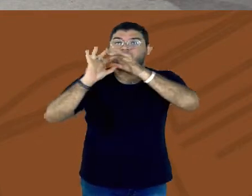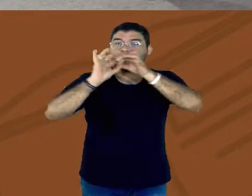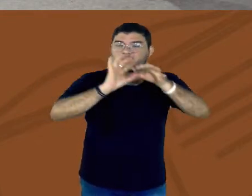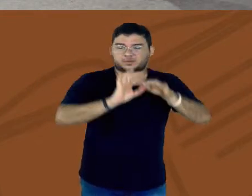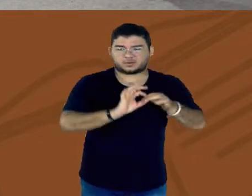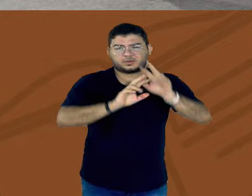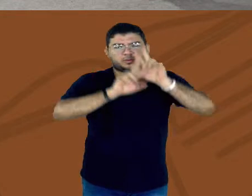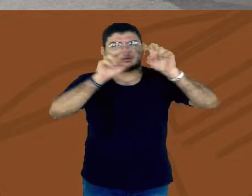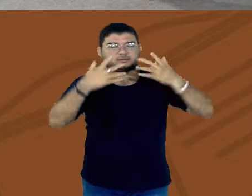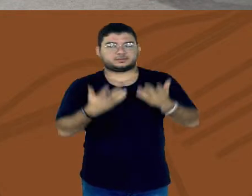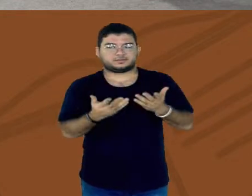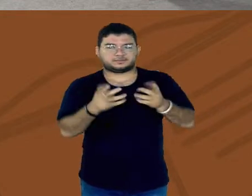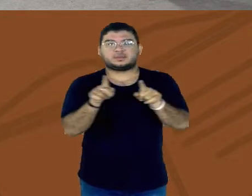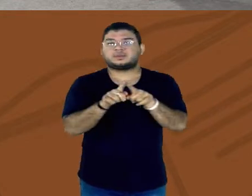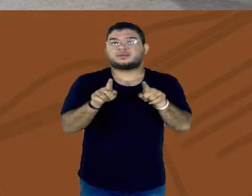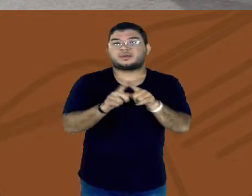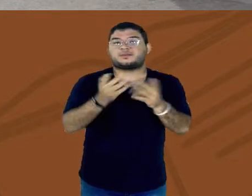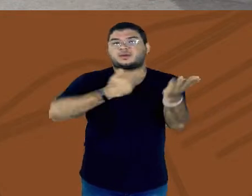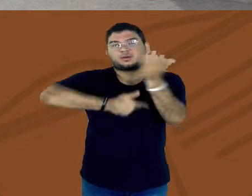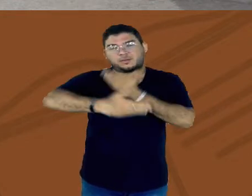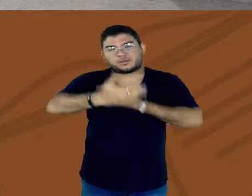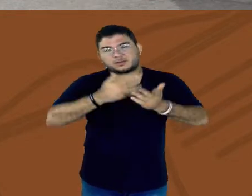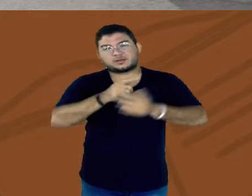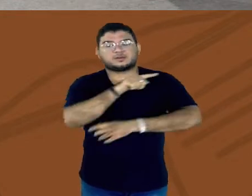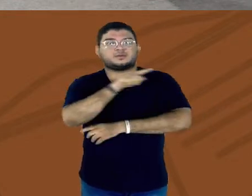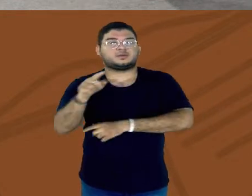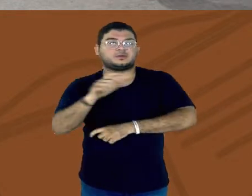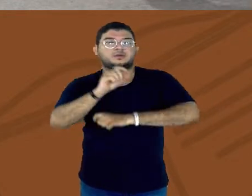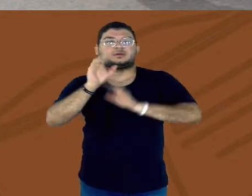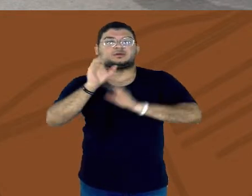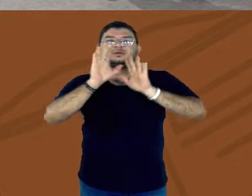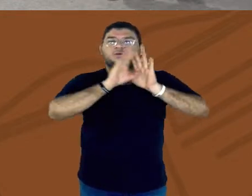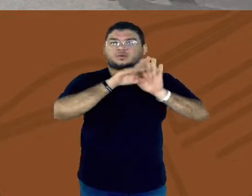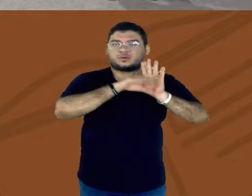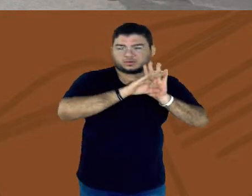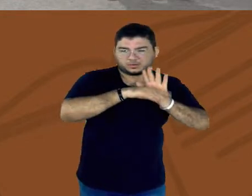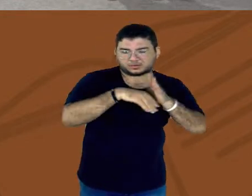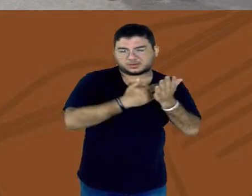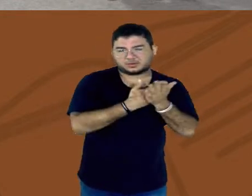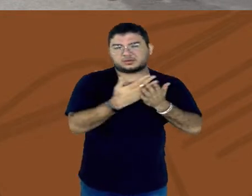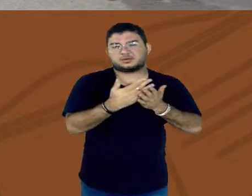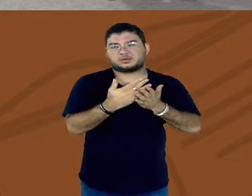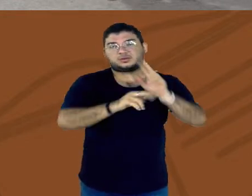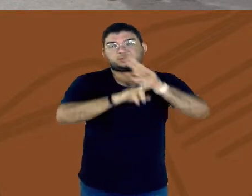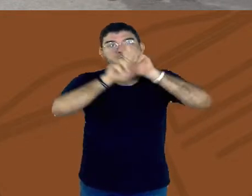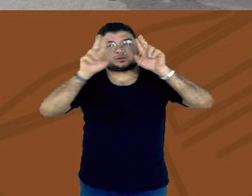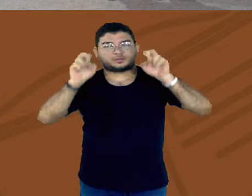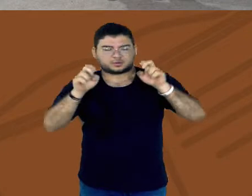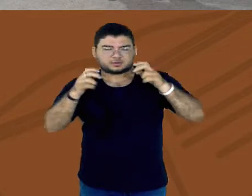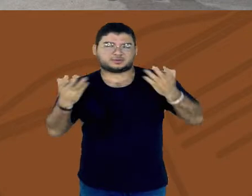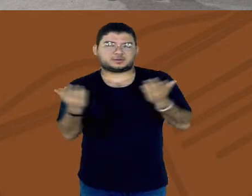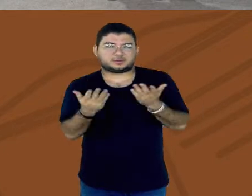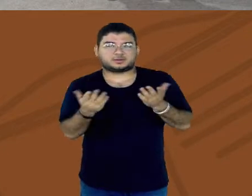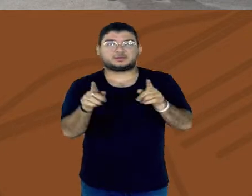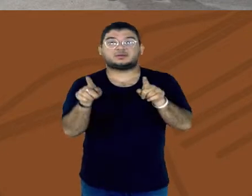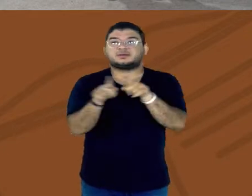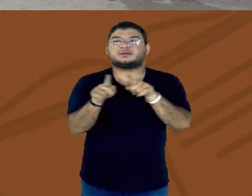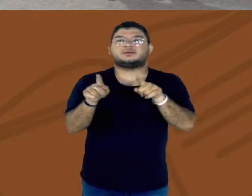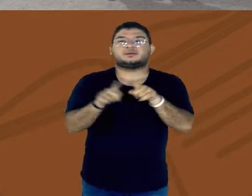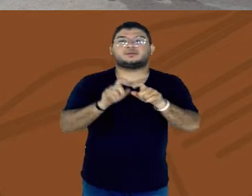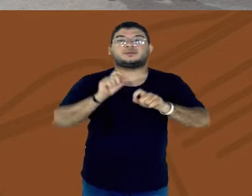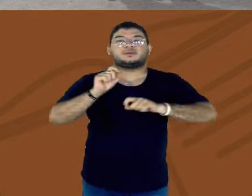contextualização. Estarei também compartilhando com vocês alguns conceitos básicos sobre o tema tratado e, por